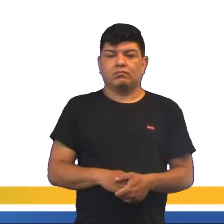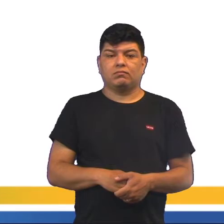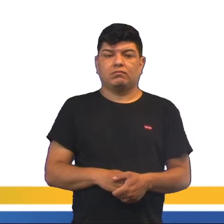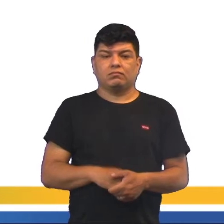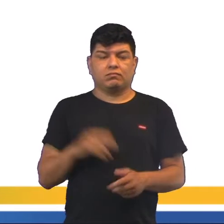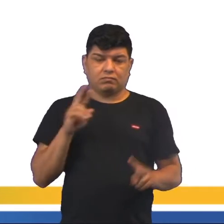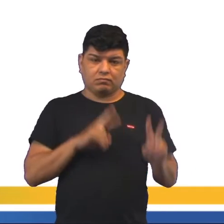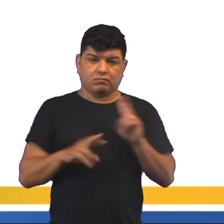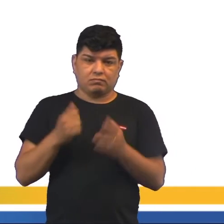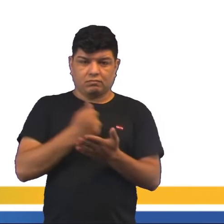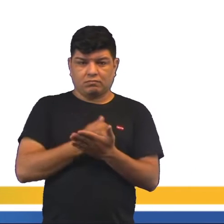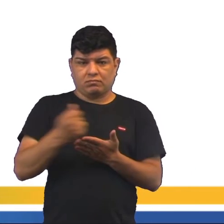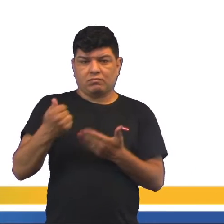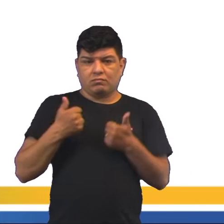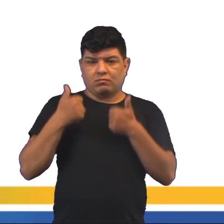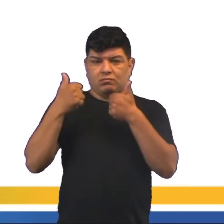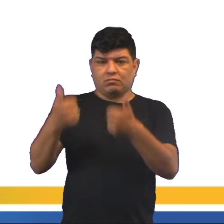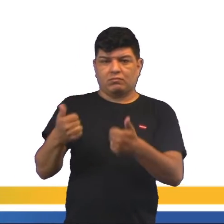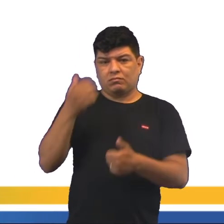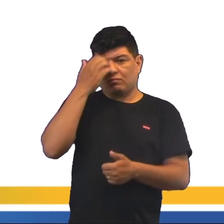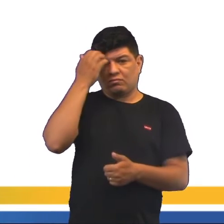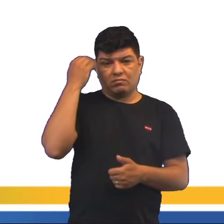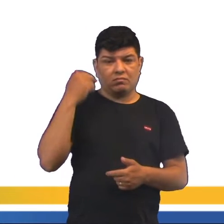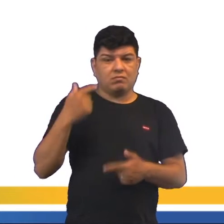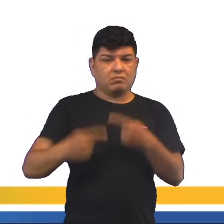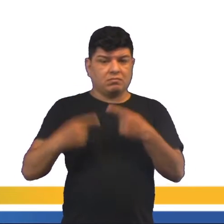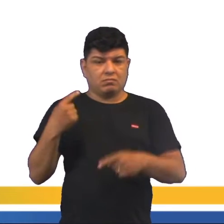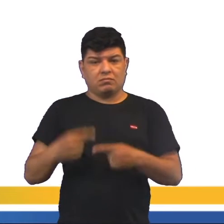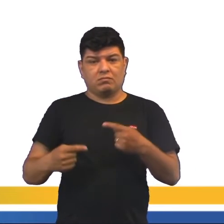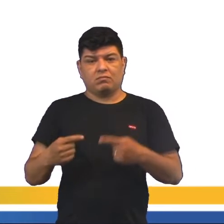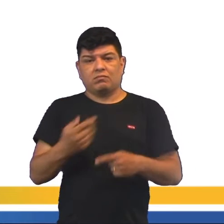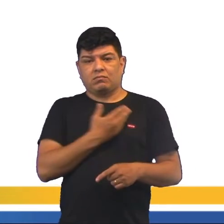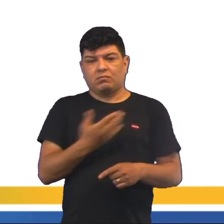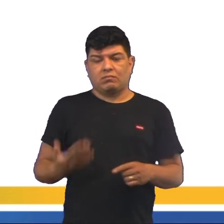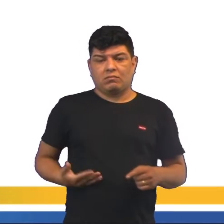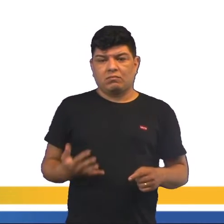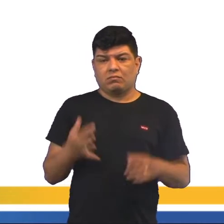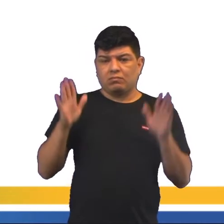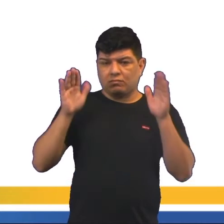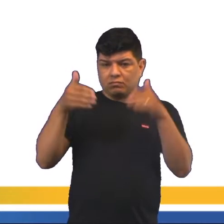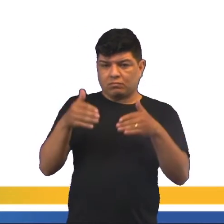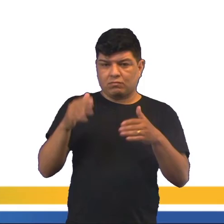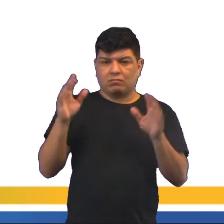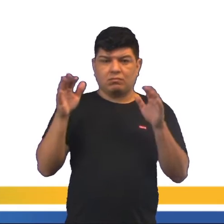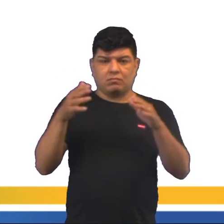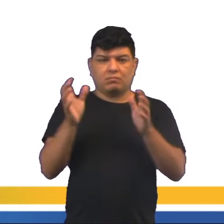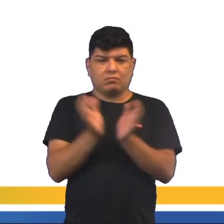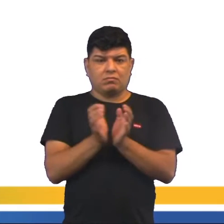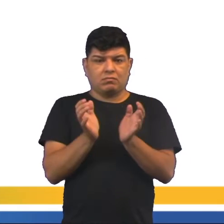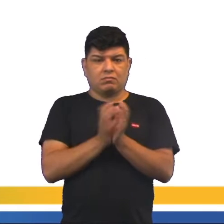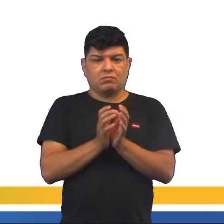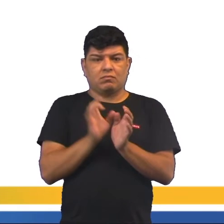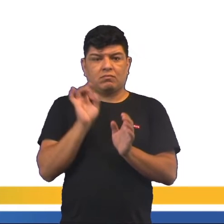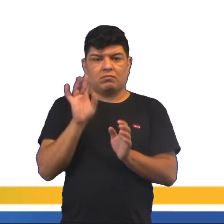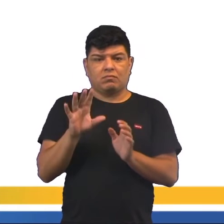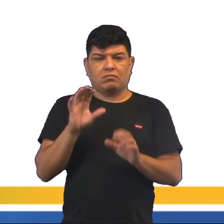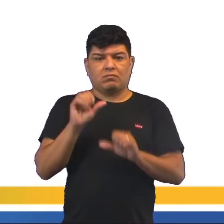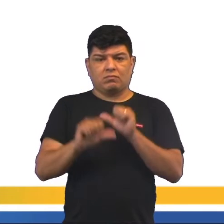através de olhos que não sejam seus, né? A sua cultura não é melhor do que o outro, né? É diferente